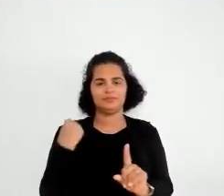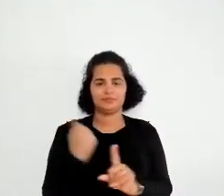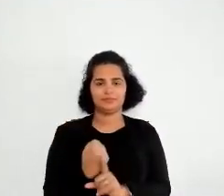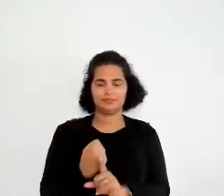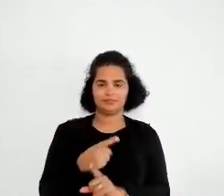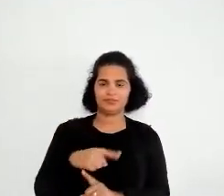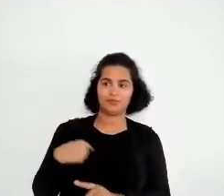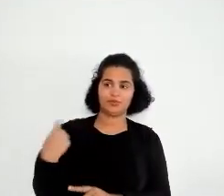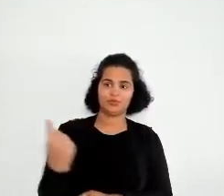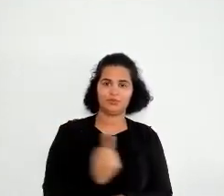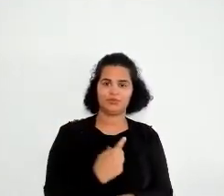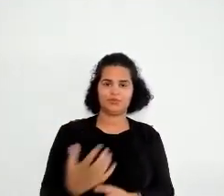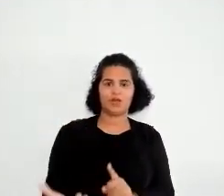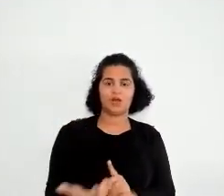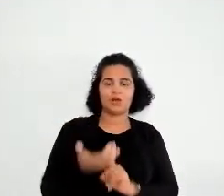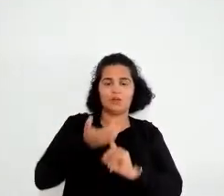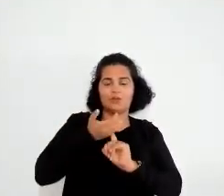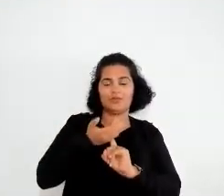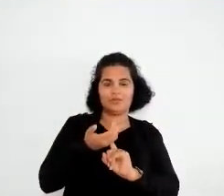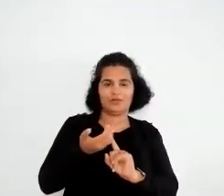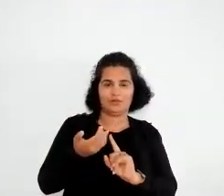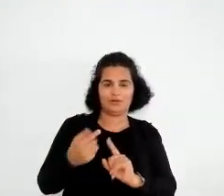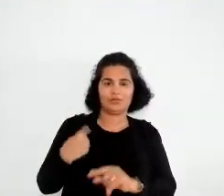acolheu e nos forjou.